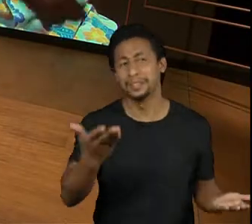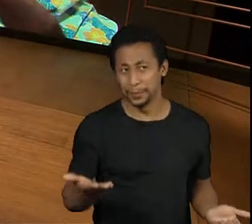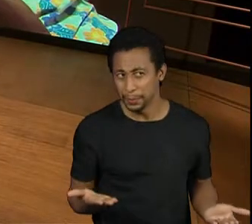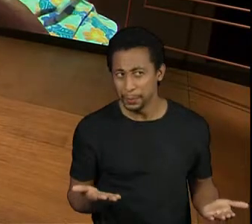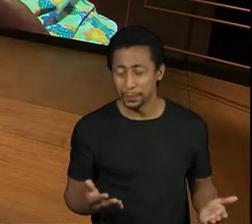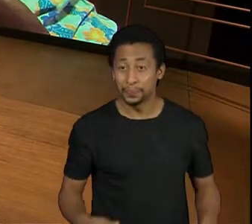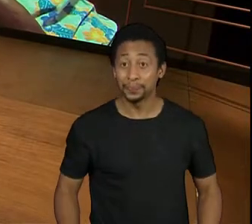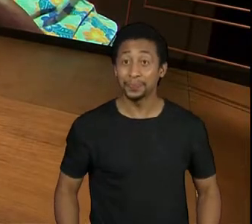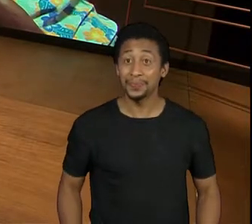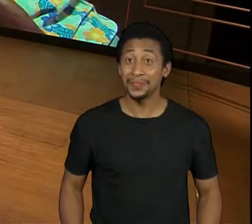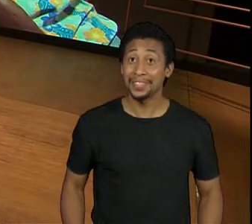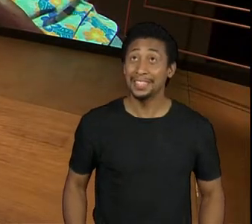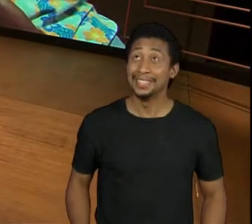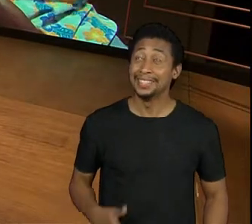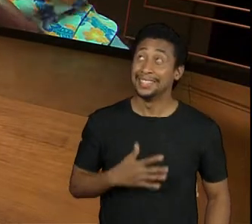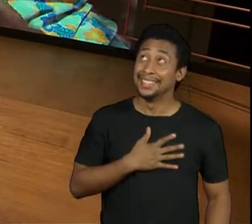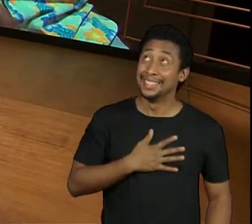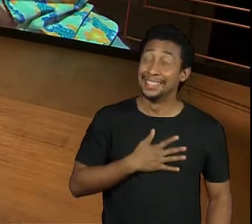Poxa, o